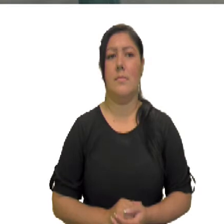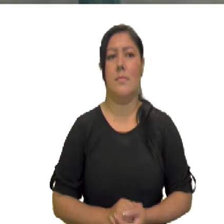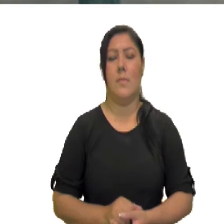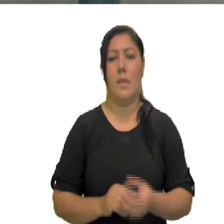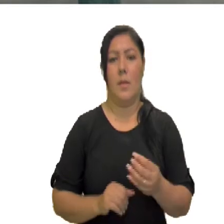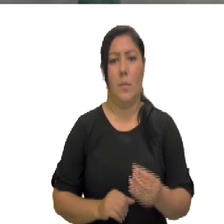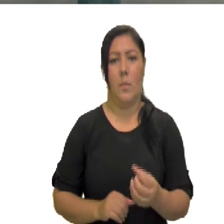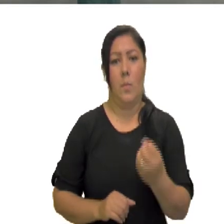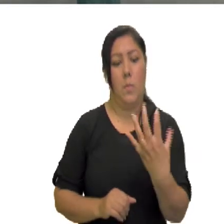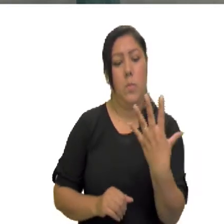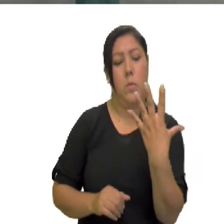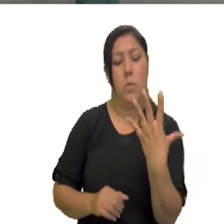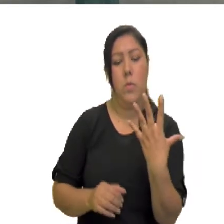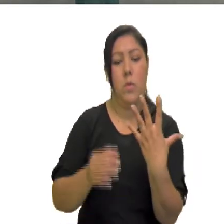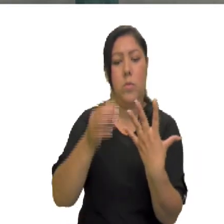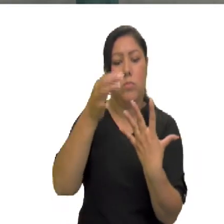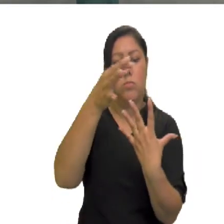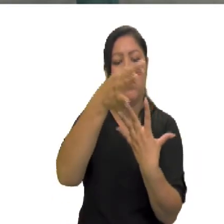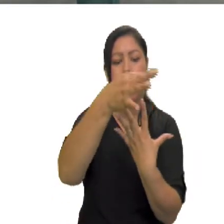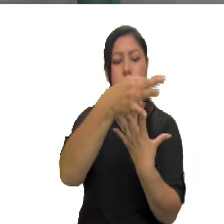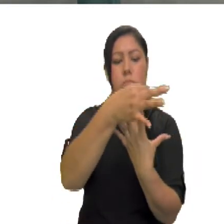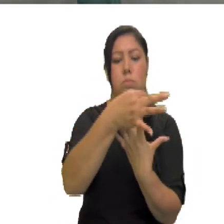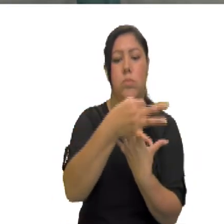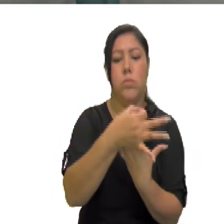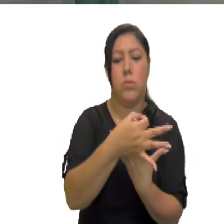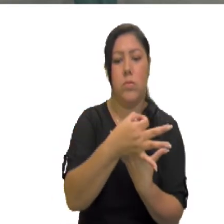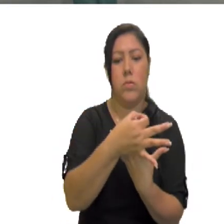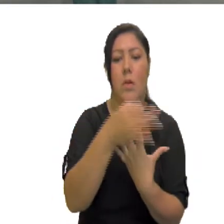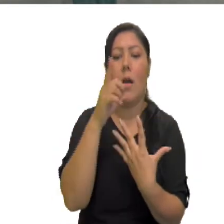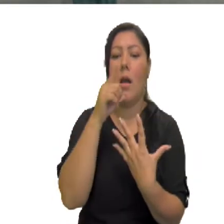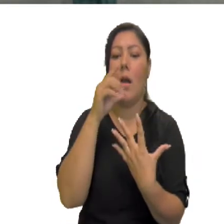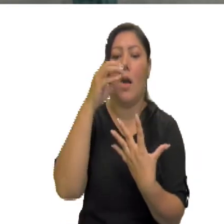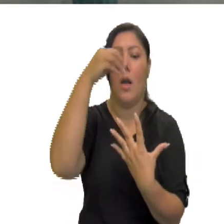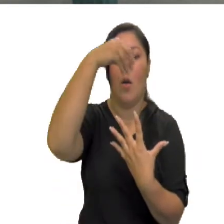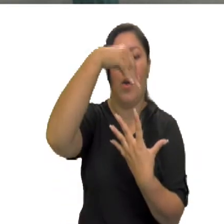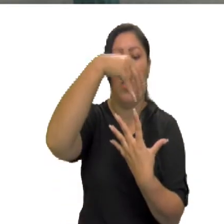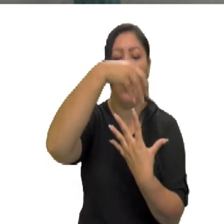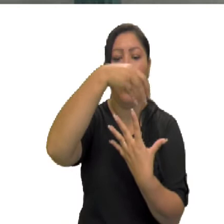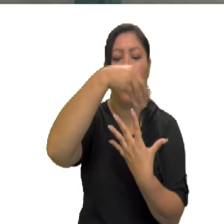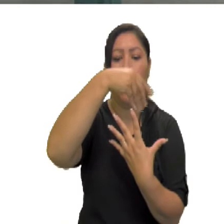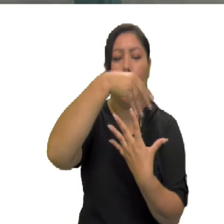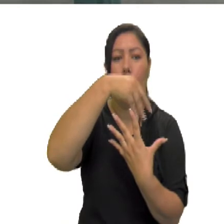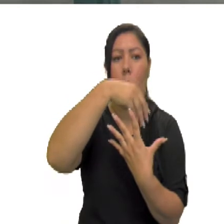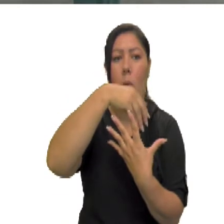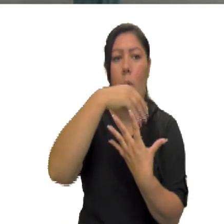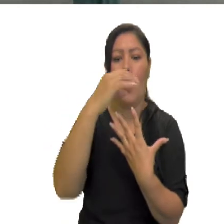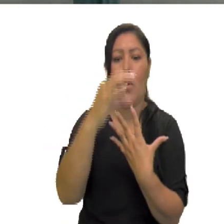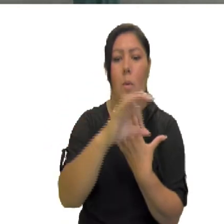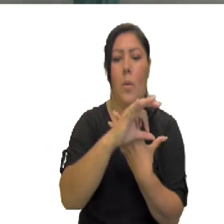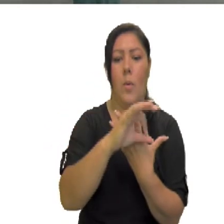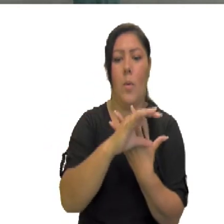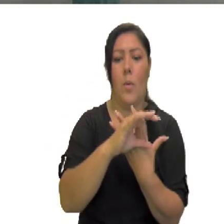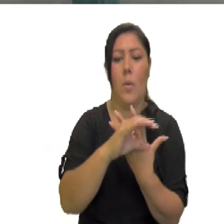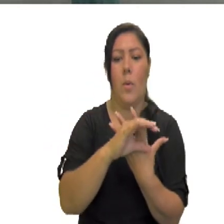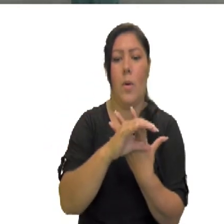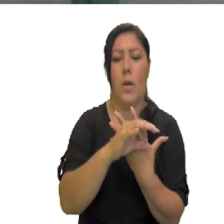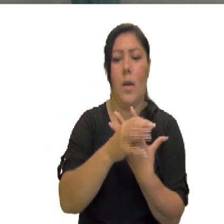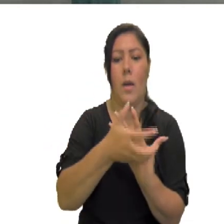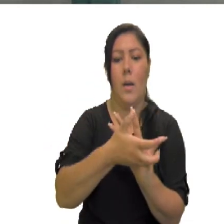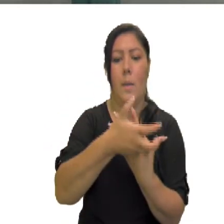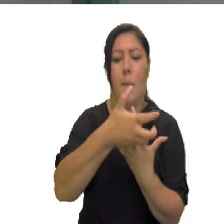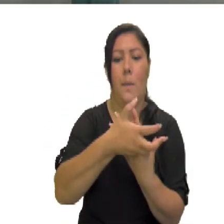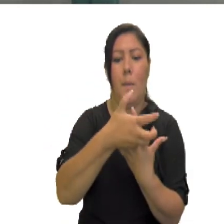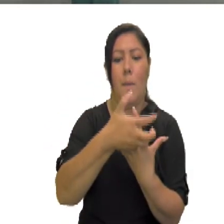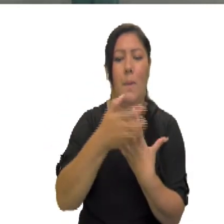aqui, ó. Entrou a água, este poro, ele filtra essa água, segura